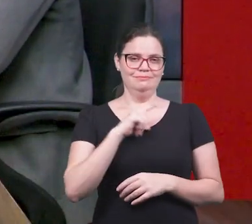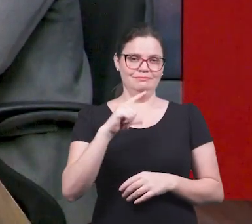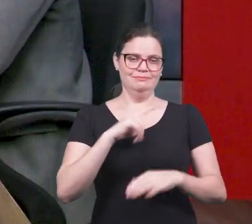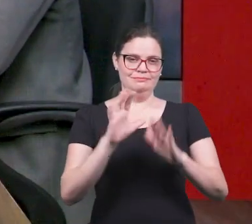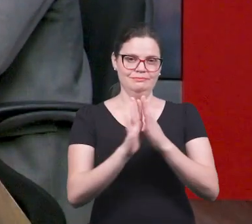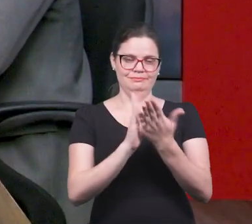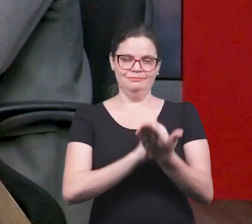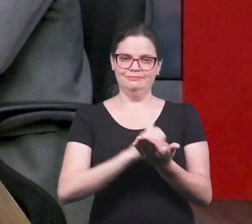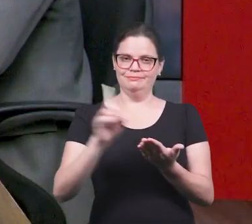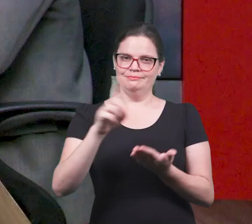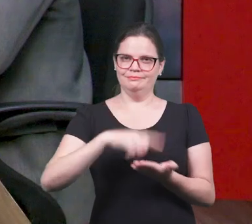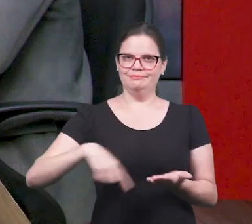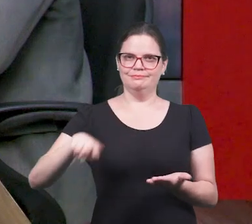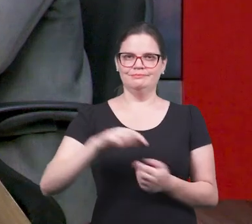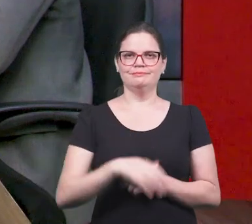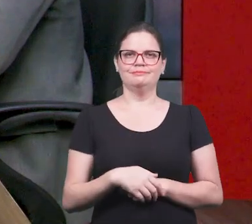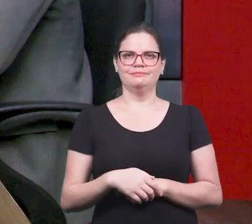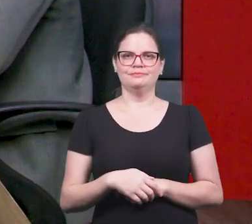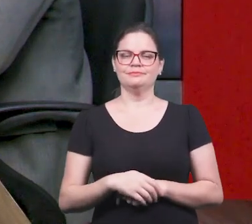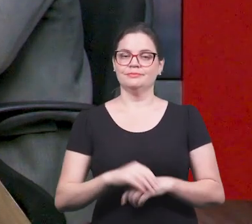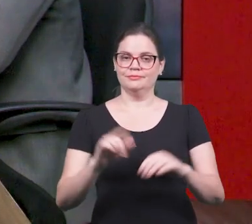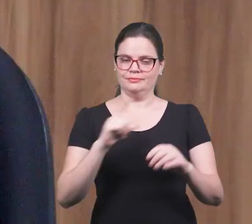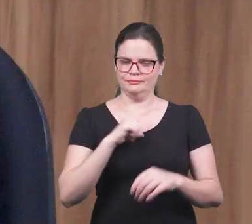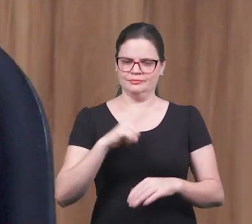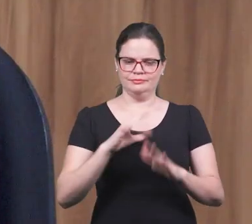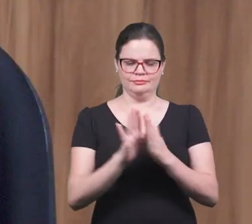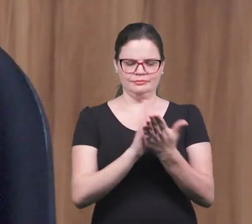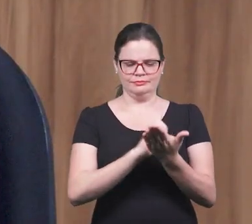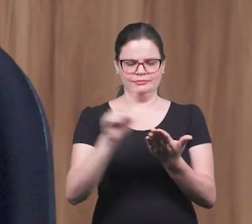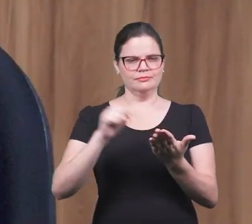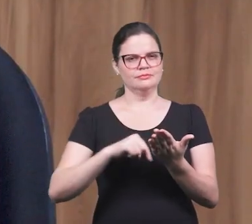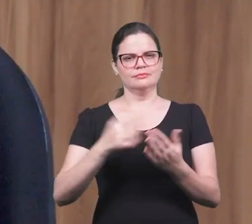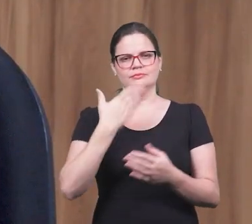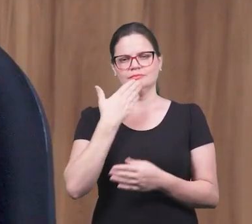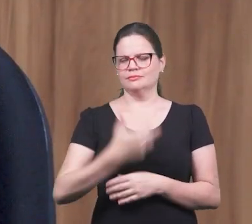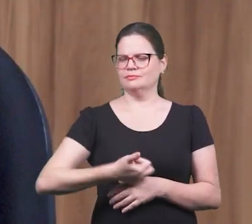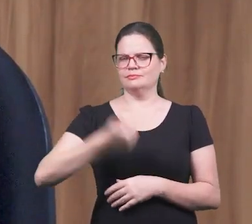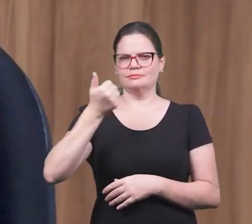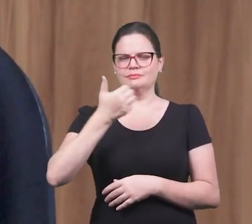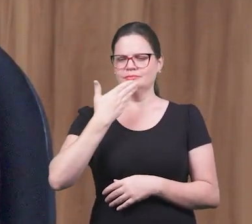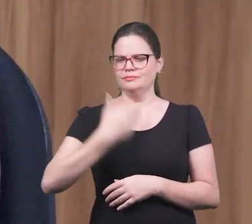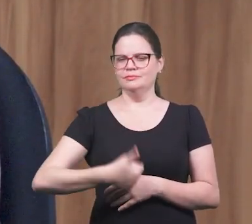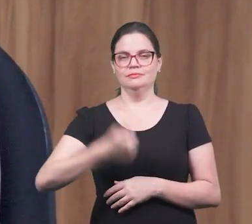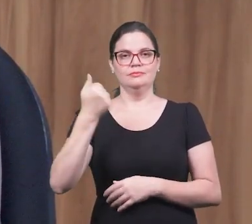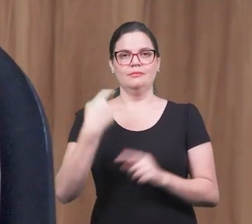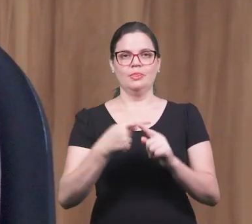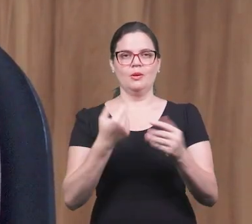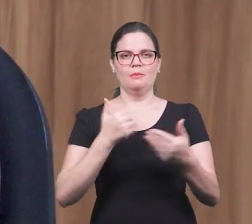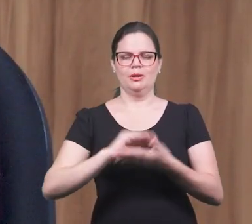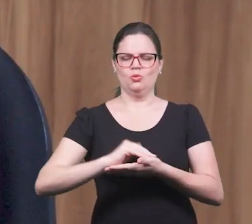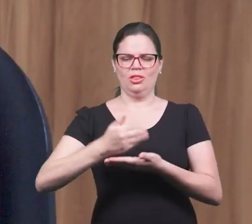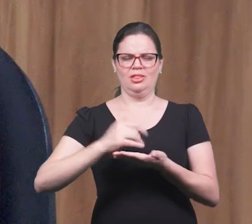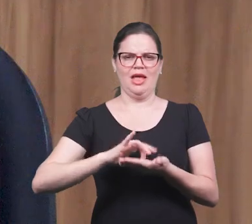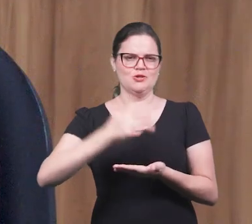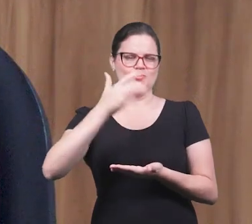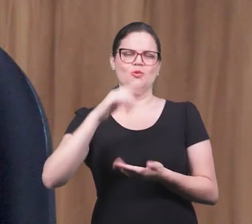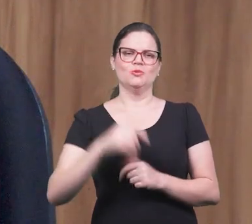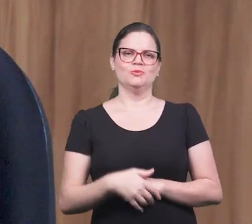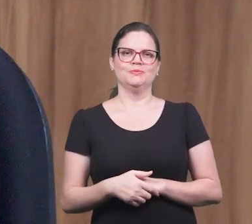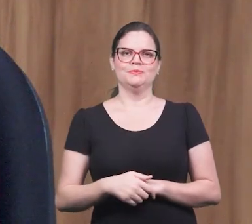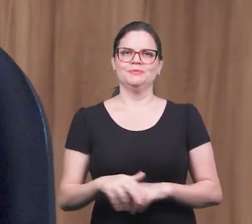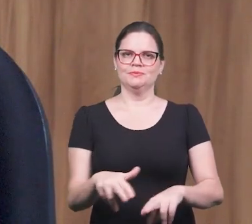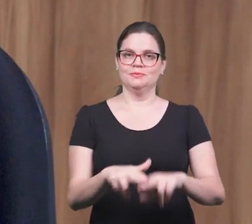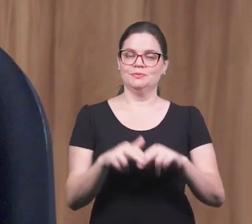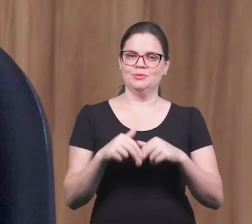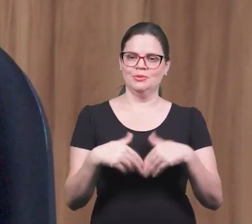que está conosco, né? O acesso à palavra de Deus, esse é o grande tesouro, né? É o grande tesouro, esse é o grande tesouro para nós. E por